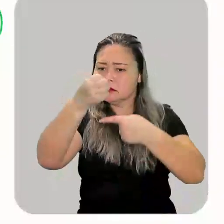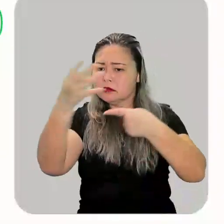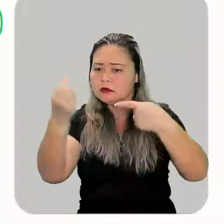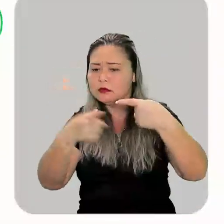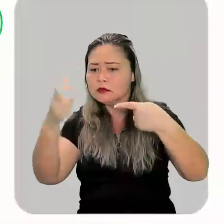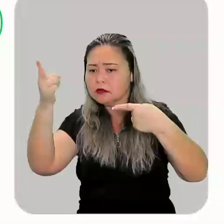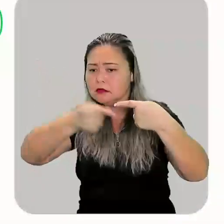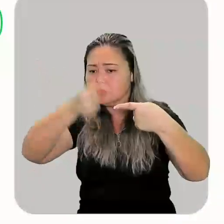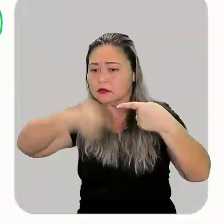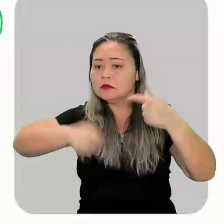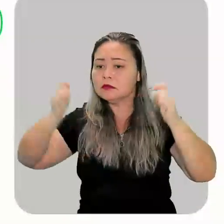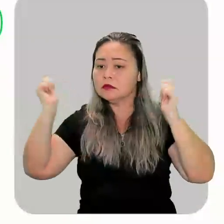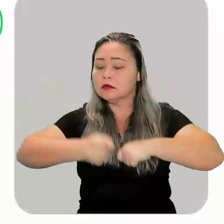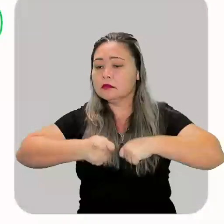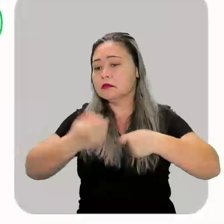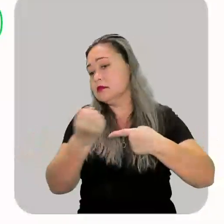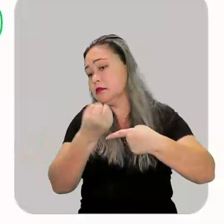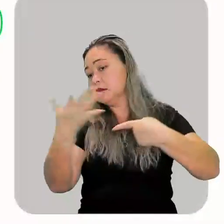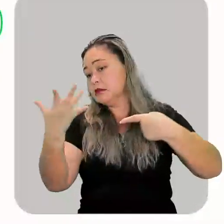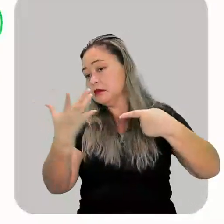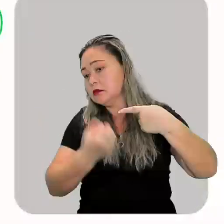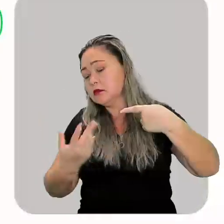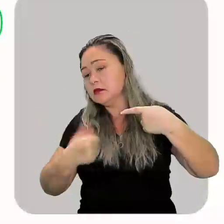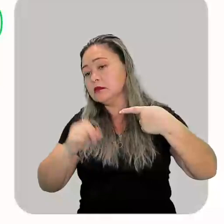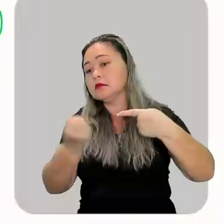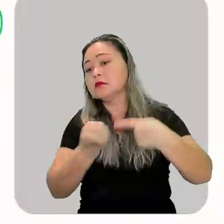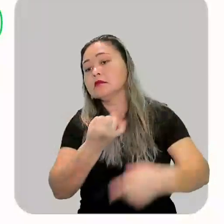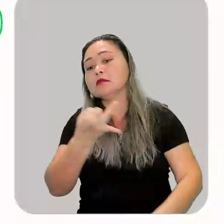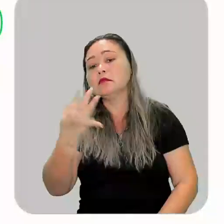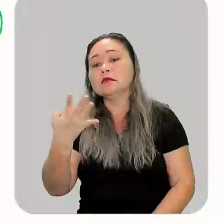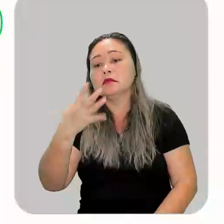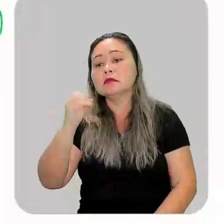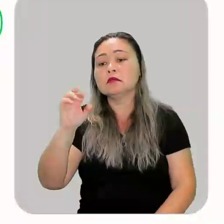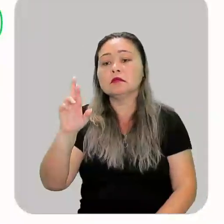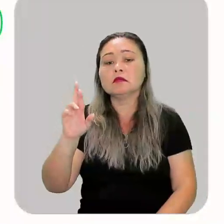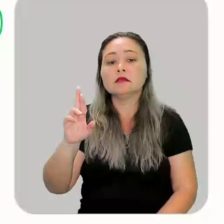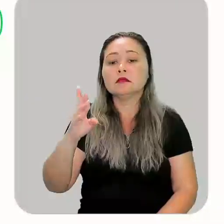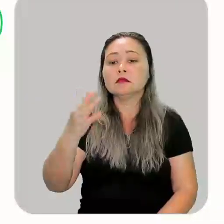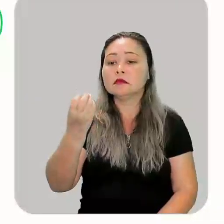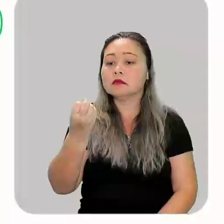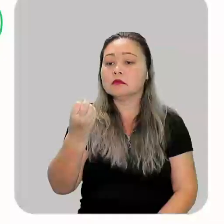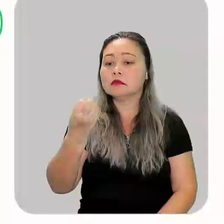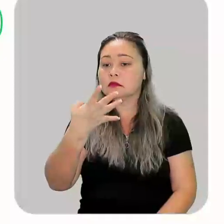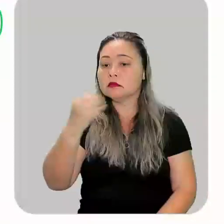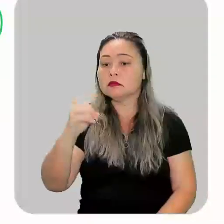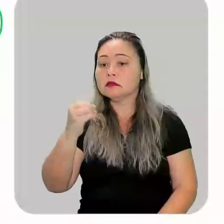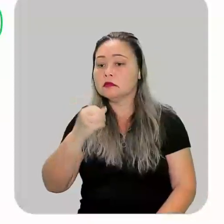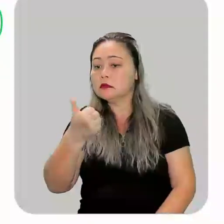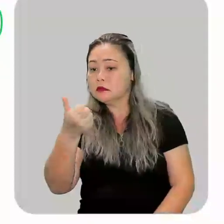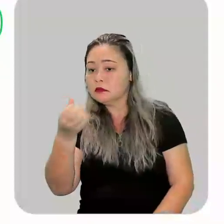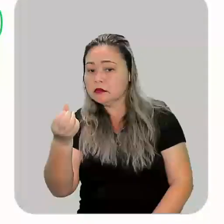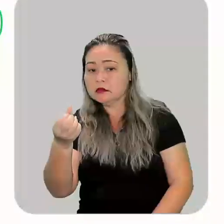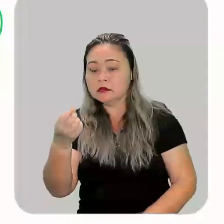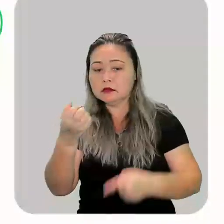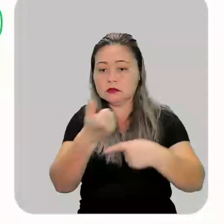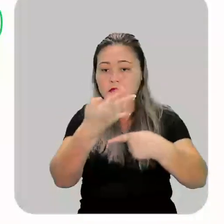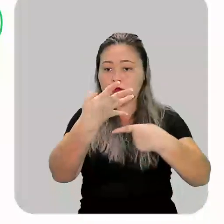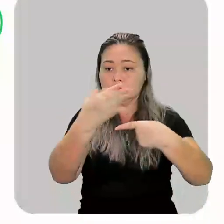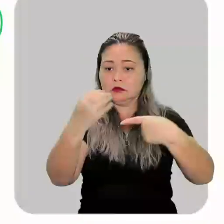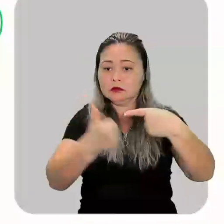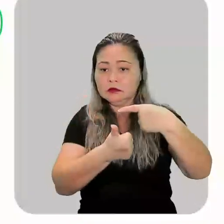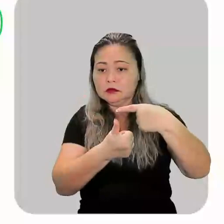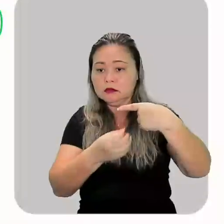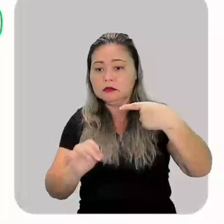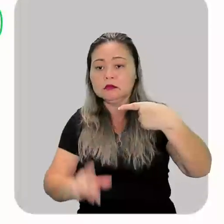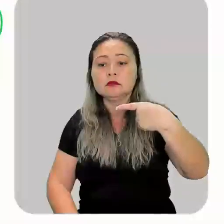3? Pode, mas também pode trabalhar com razão, né? O Aham. quanto que o 40 representa para o 160. 160, ó. Bem